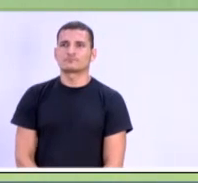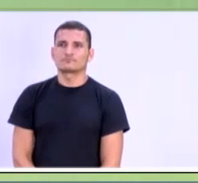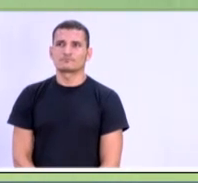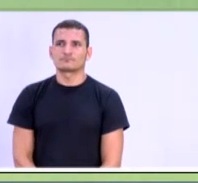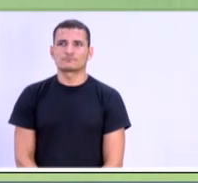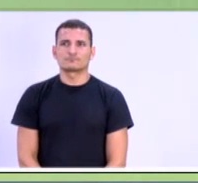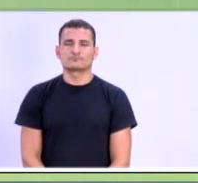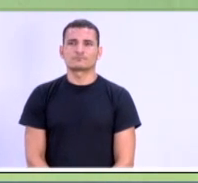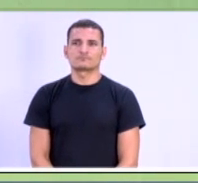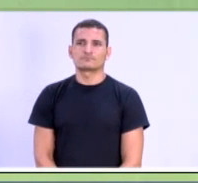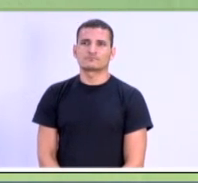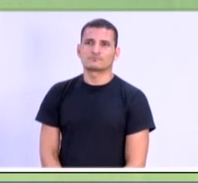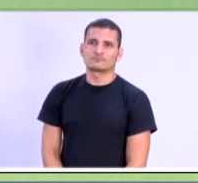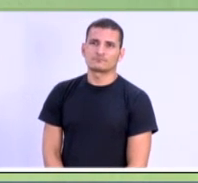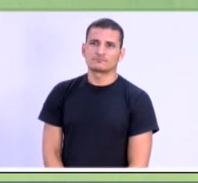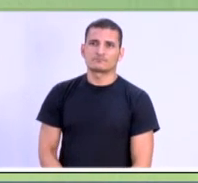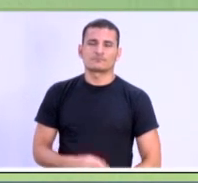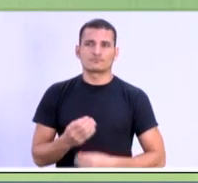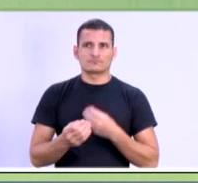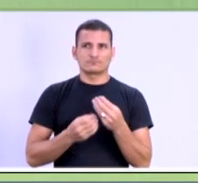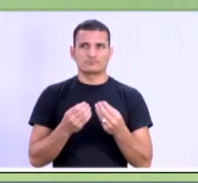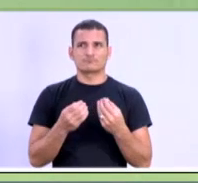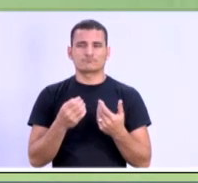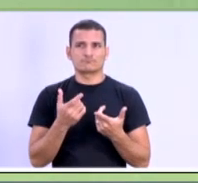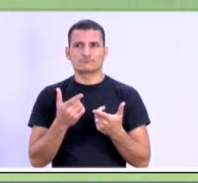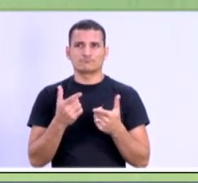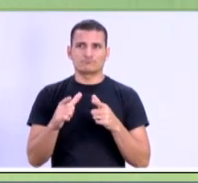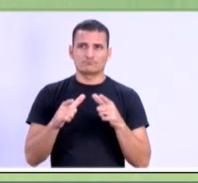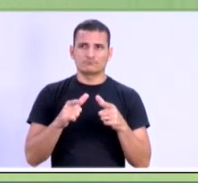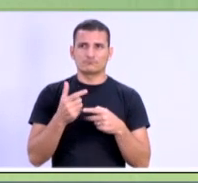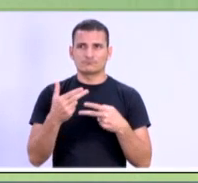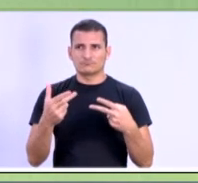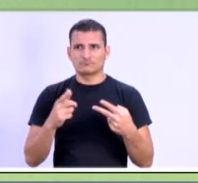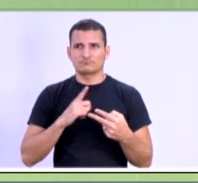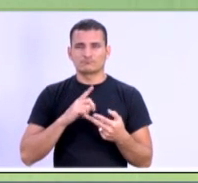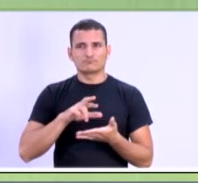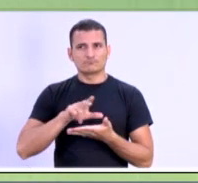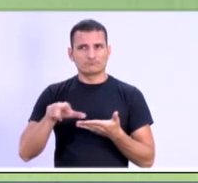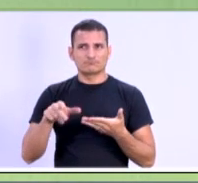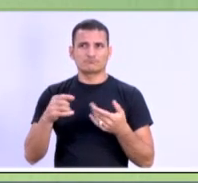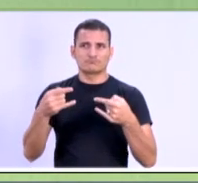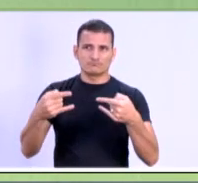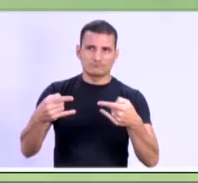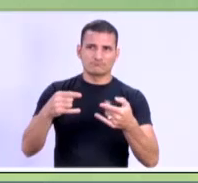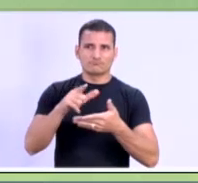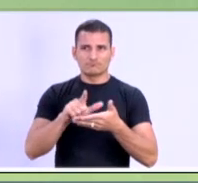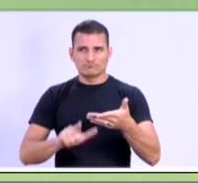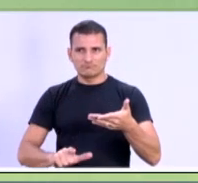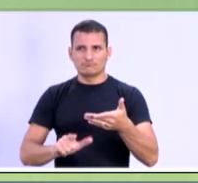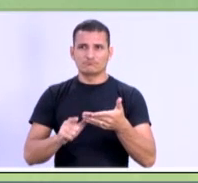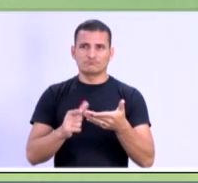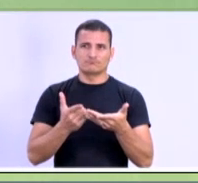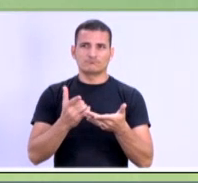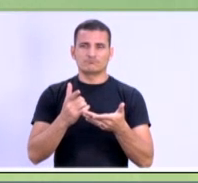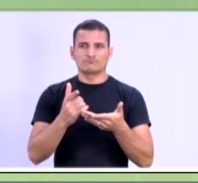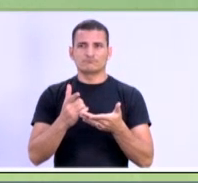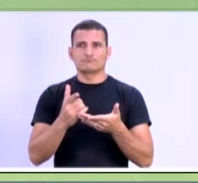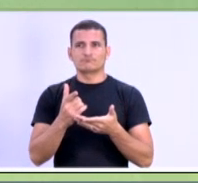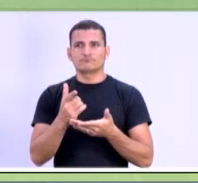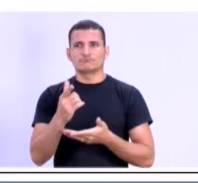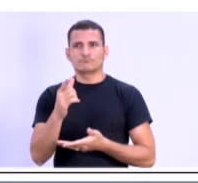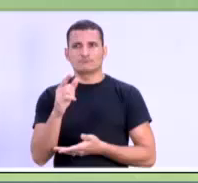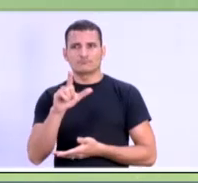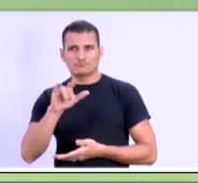com objetos, gente, tá? Apesar de eu ter várias maneiras, vetores, listas, filas, né, listas, árvores,